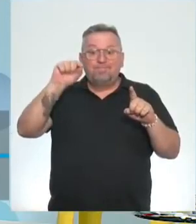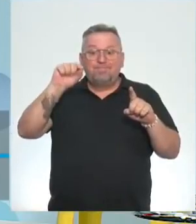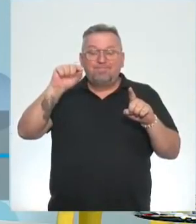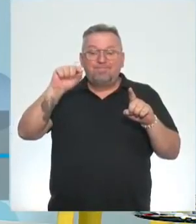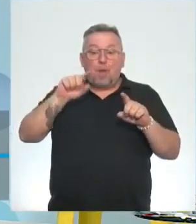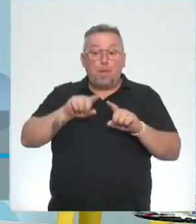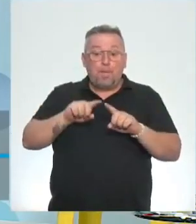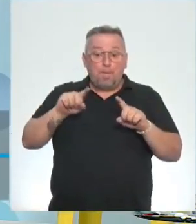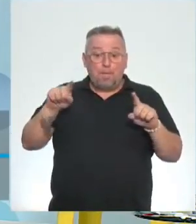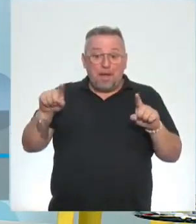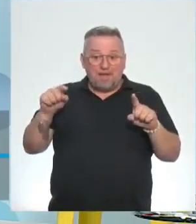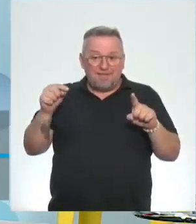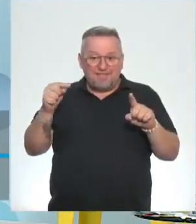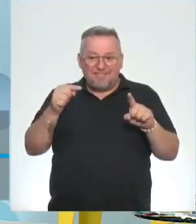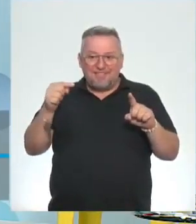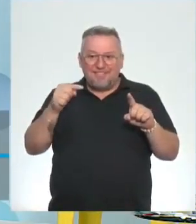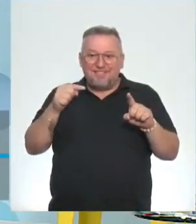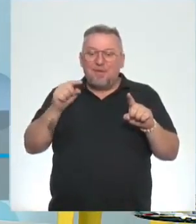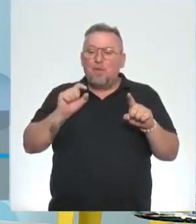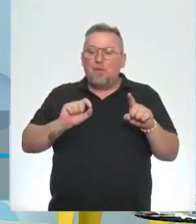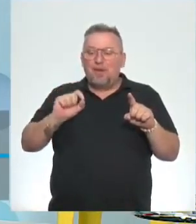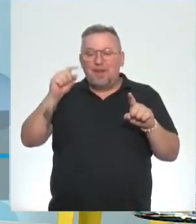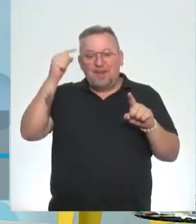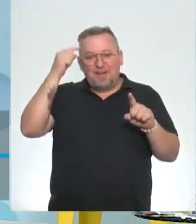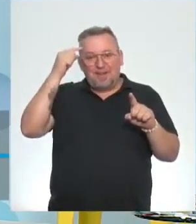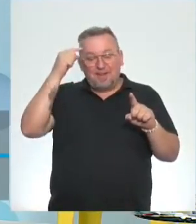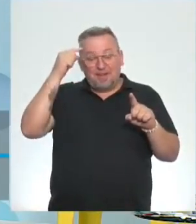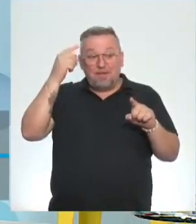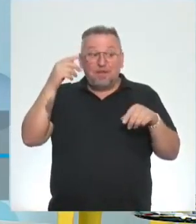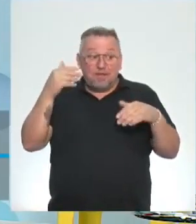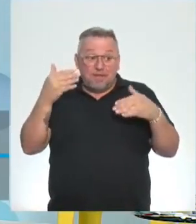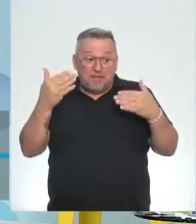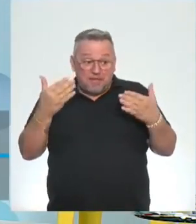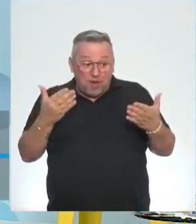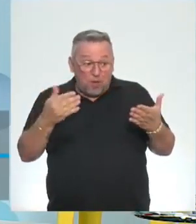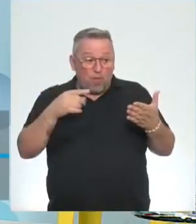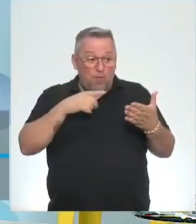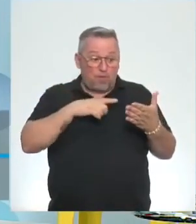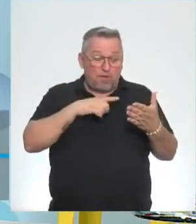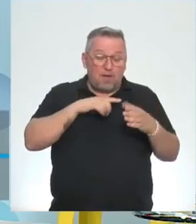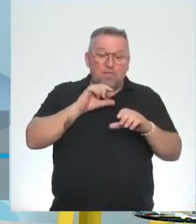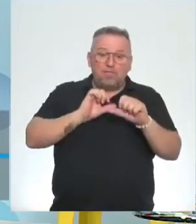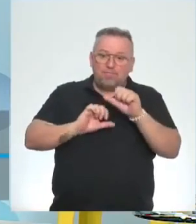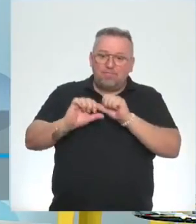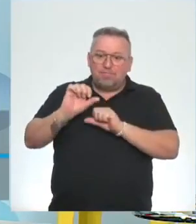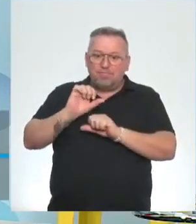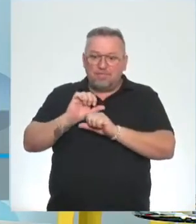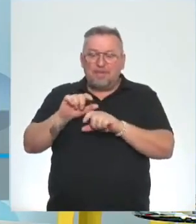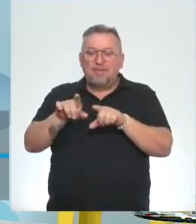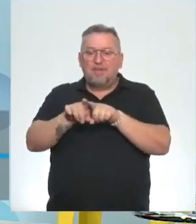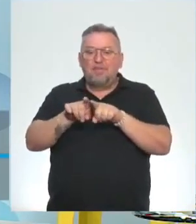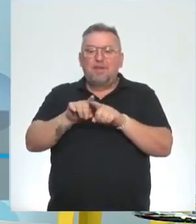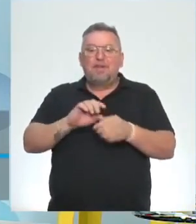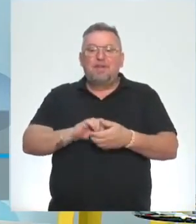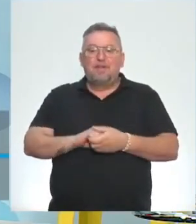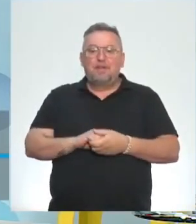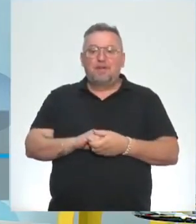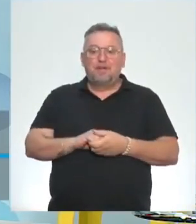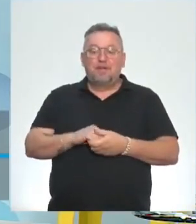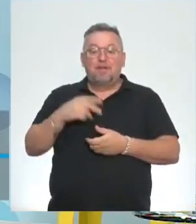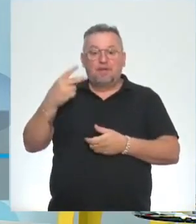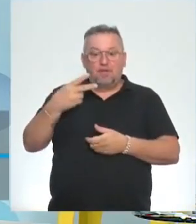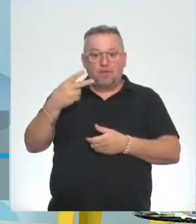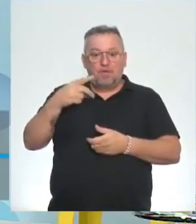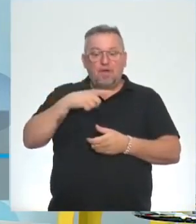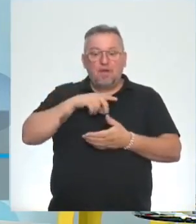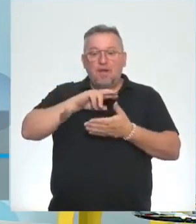eu prefiro, dá a ideia, olha, a minha situação é essa. Então, muda o modalizador aí também. Já na segunda,